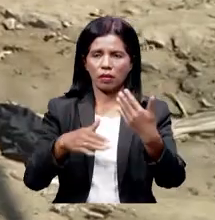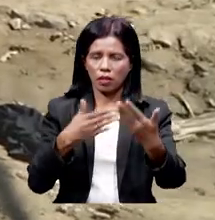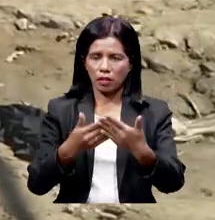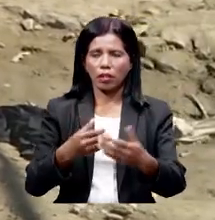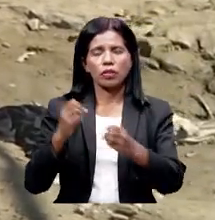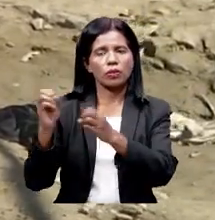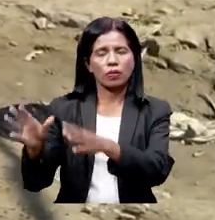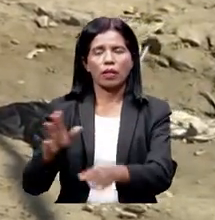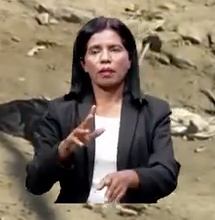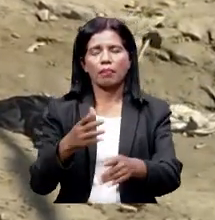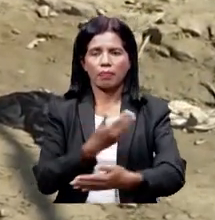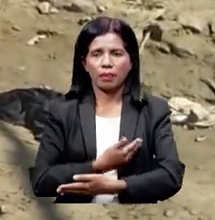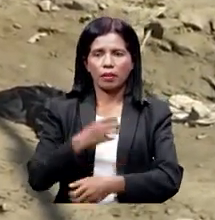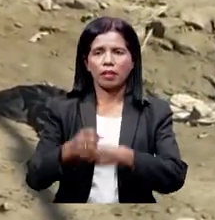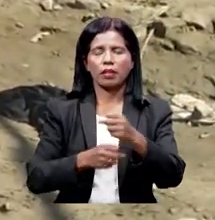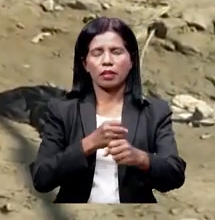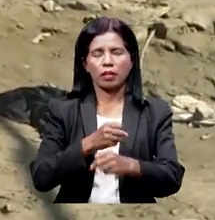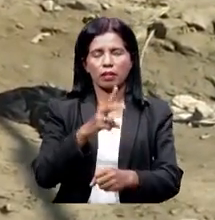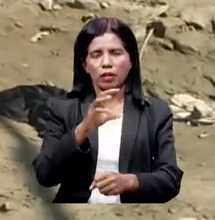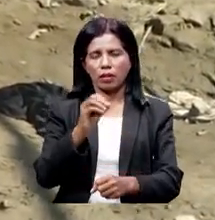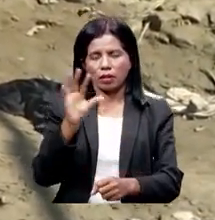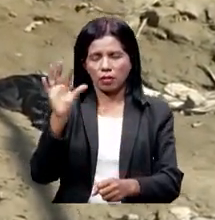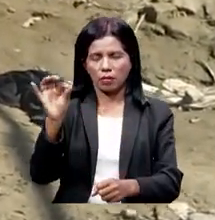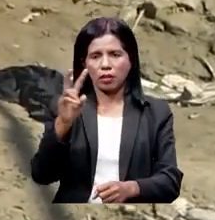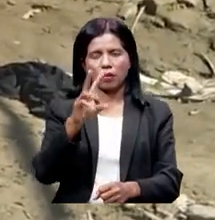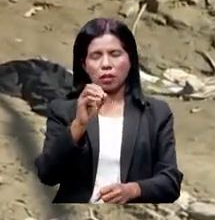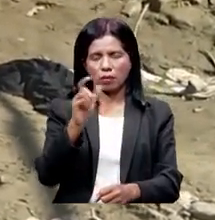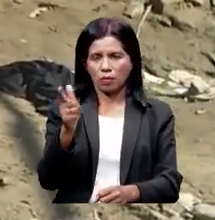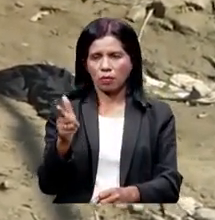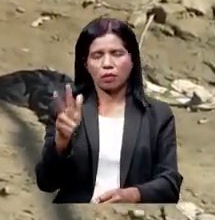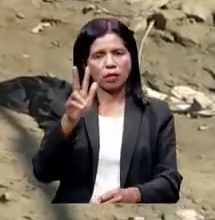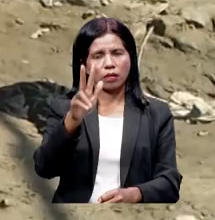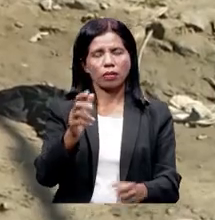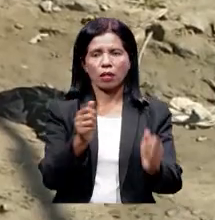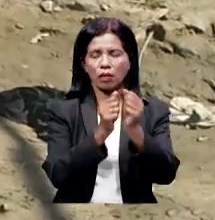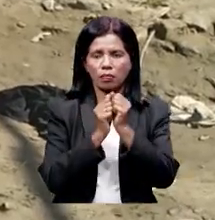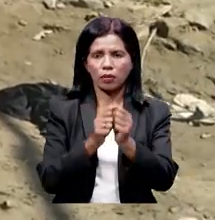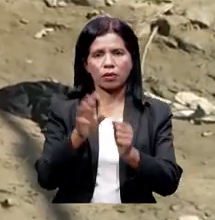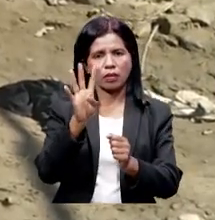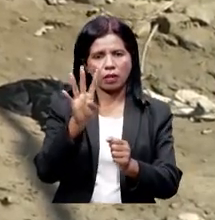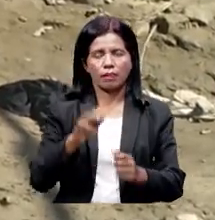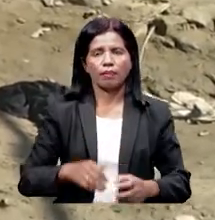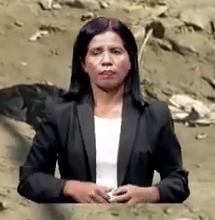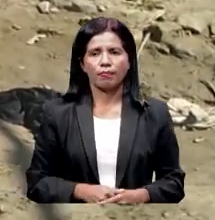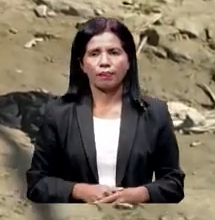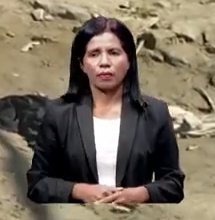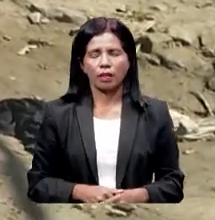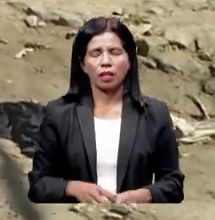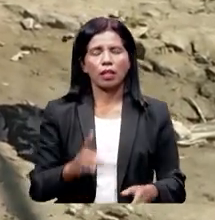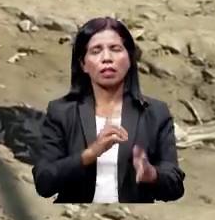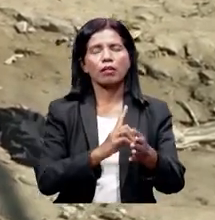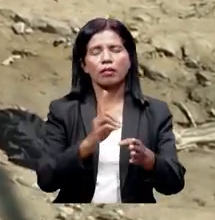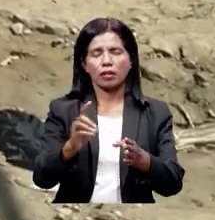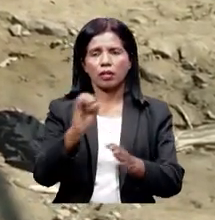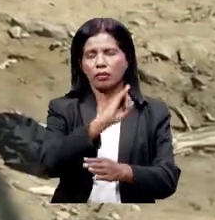bebe, hahu usi tina rihunruasia to tina rihunrua ro nolo resintolu hamutu khat. Além da NET, Departamento de